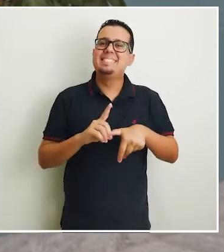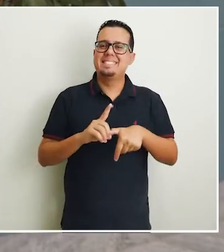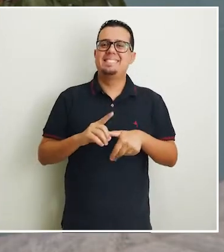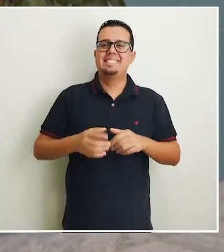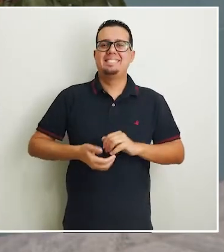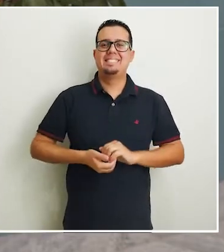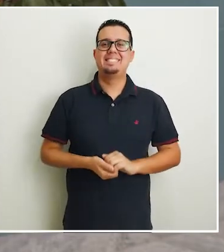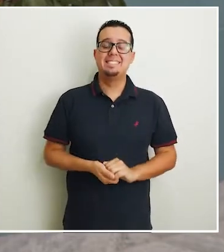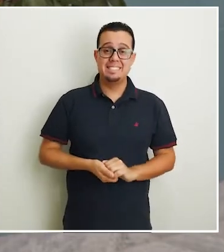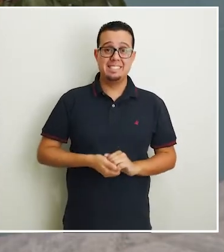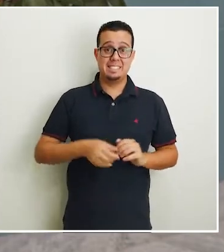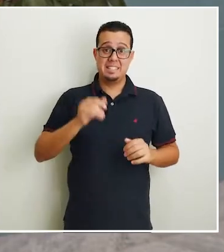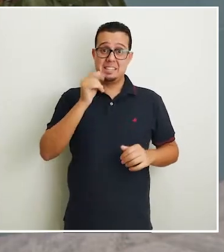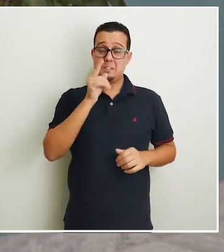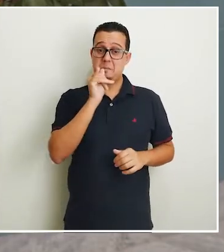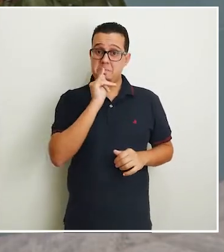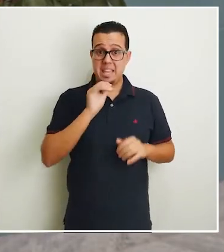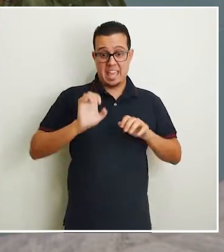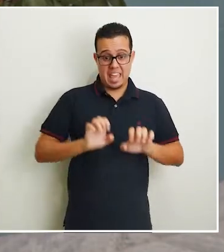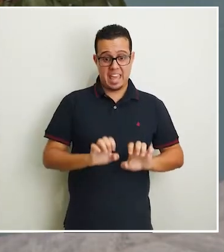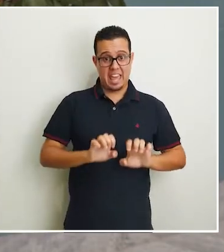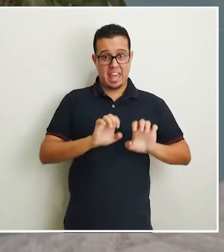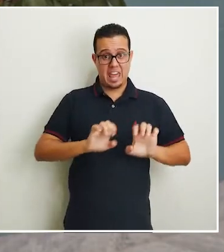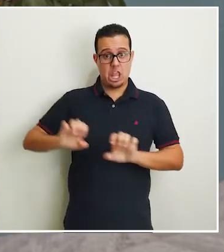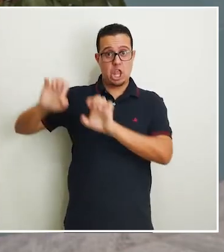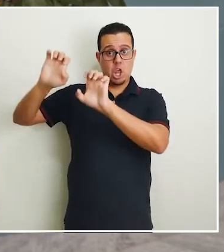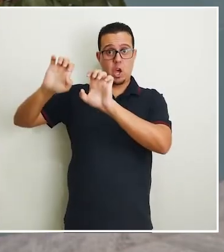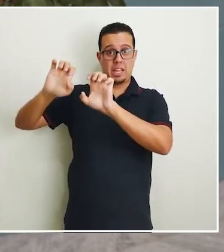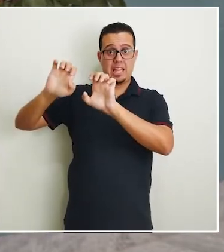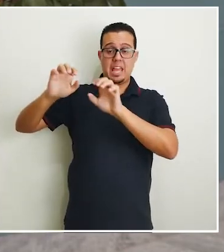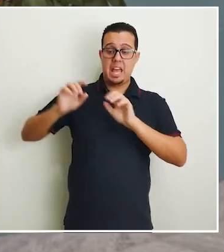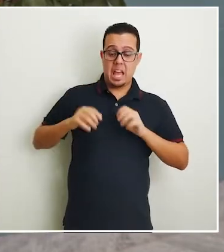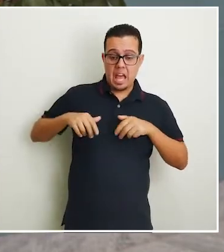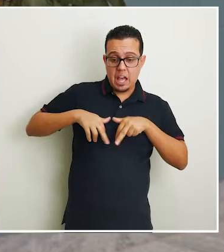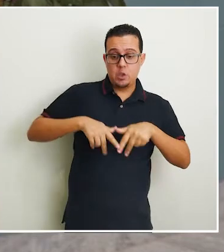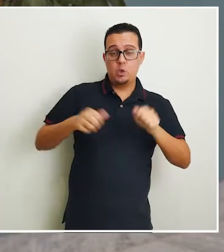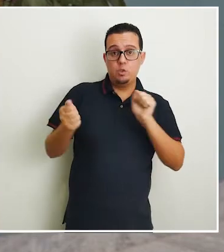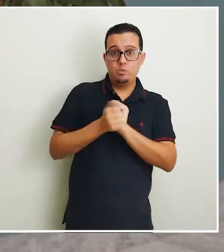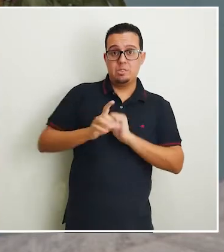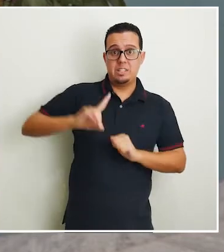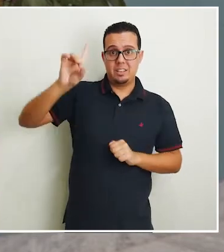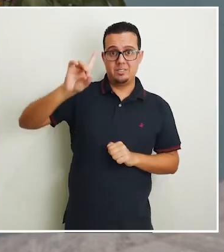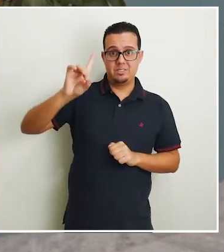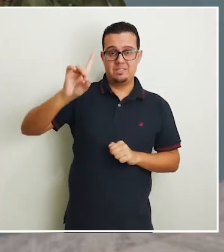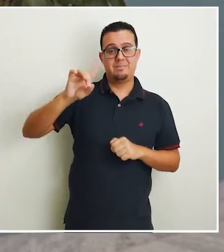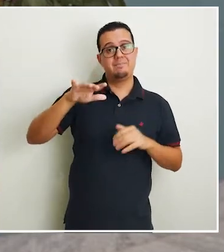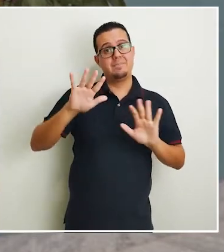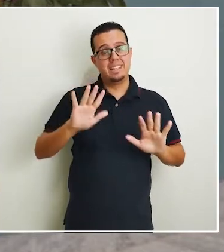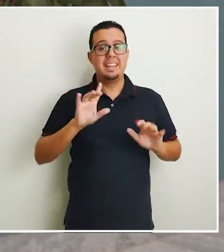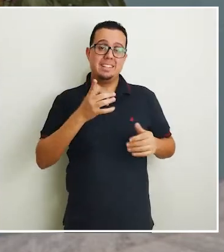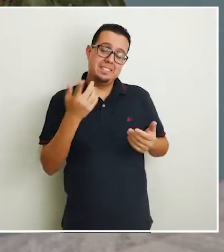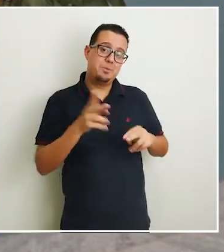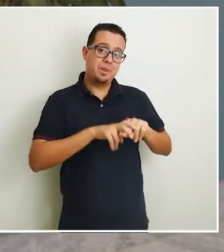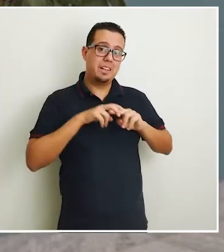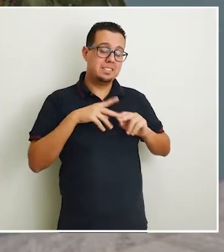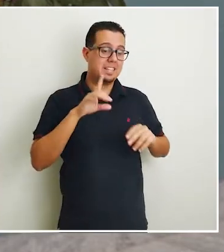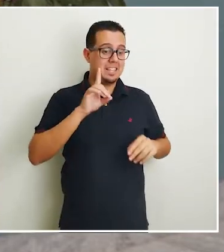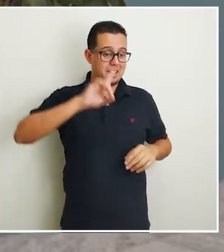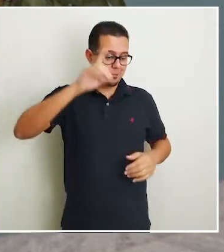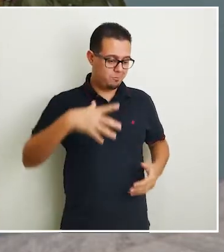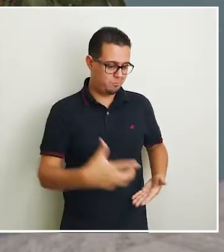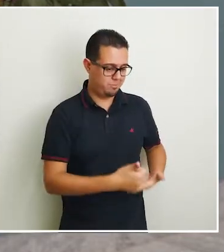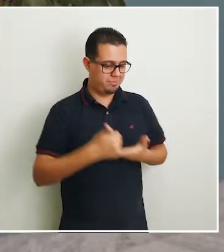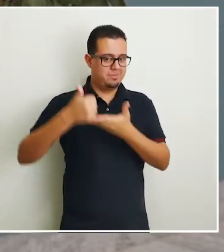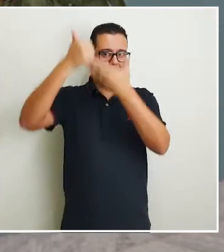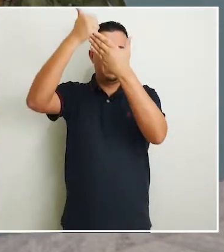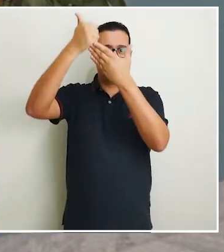escrito, Enoque andou com Deus e já não era, porque Deus o tomou para si. É